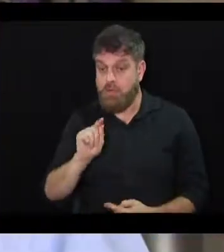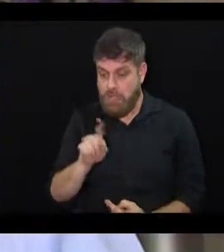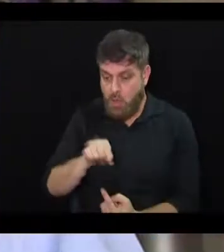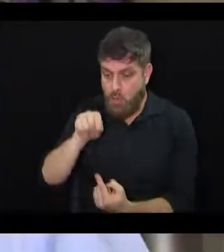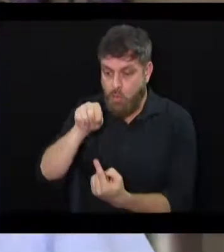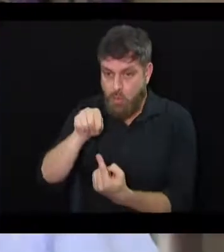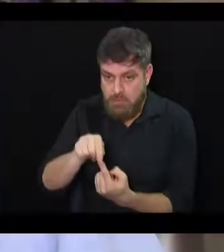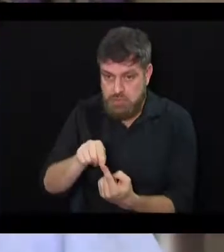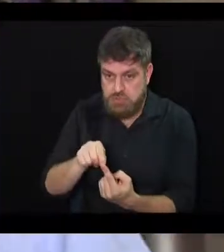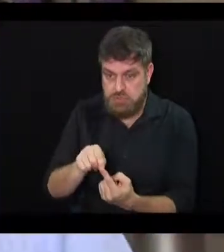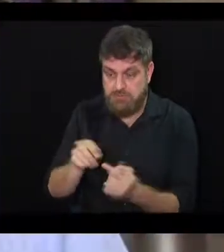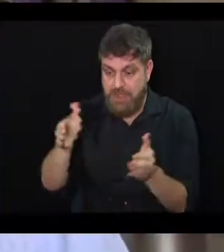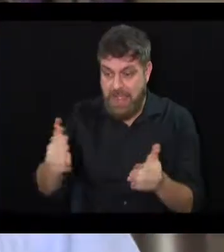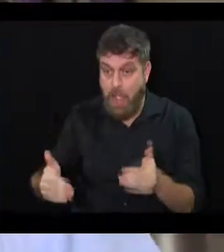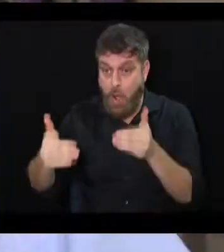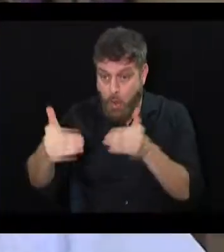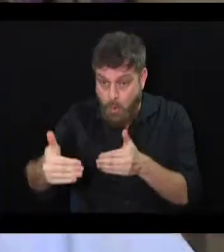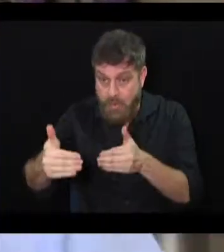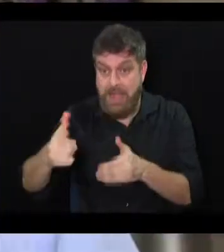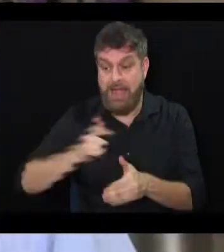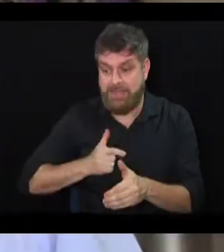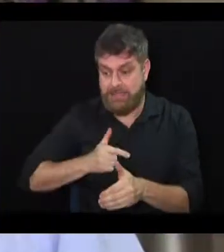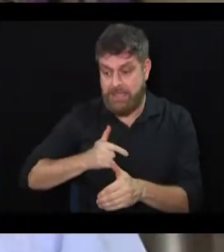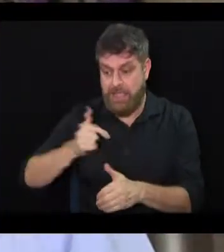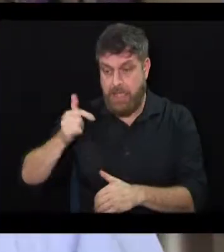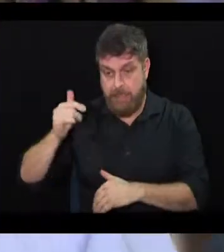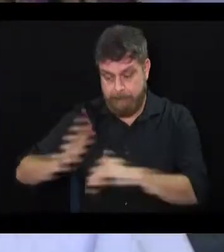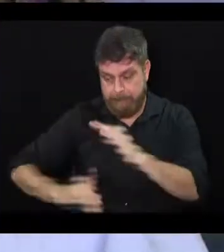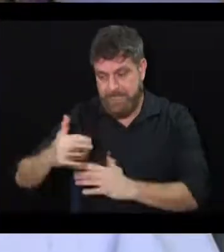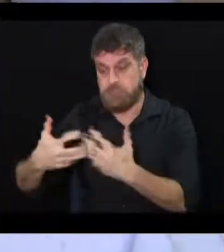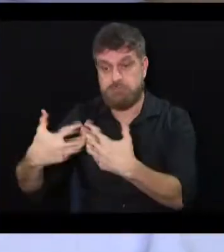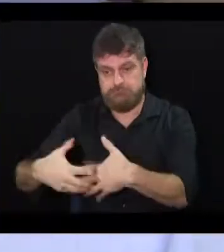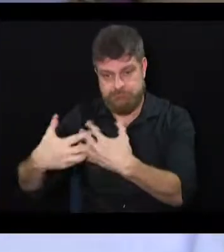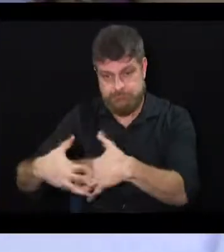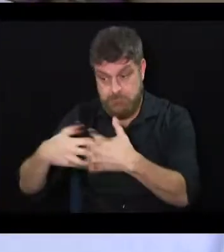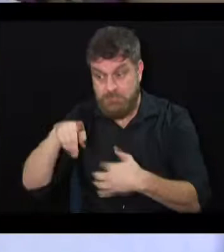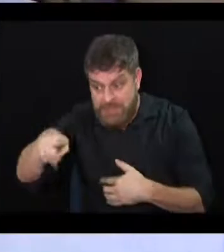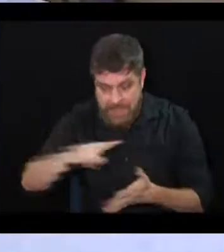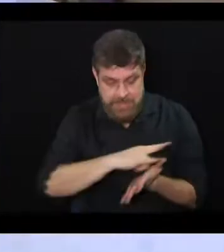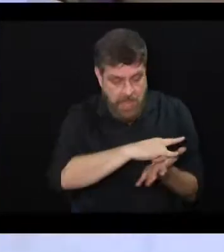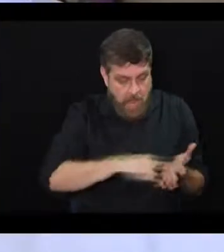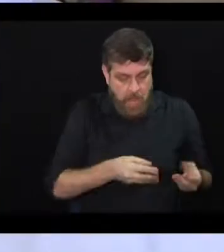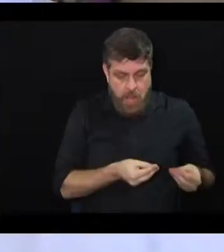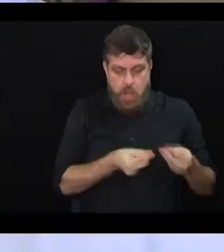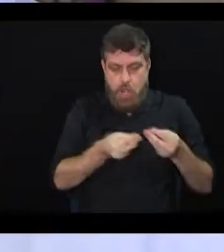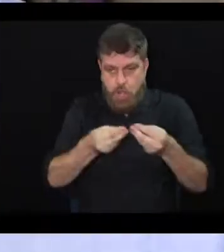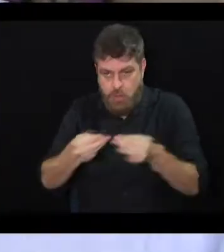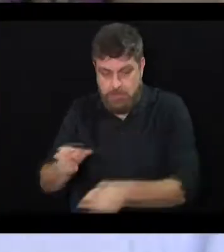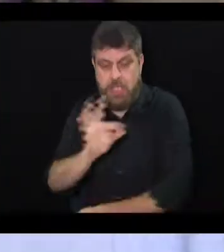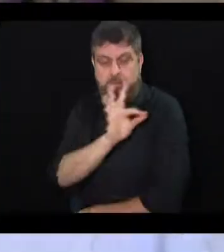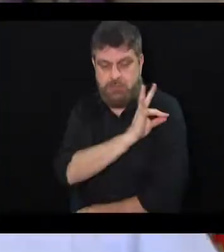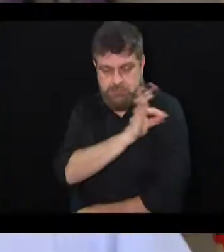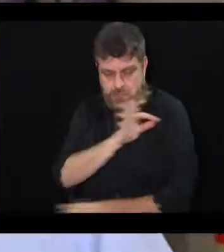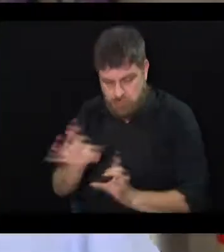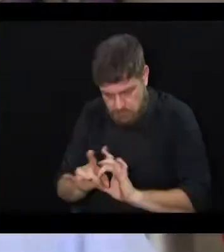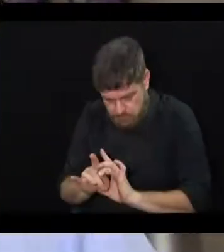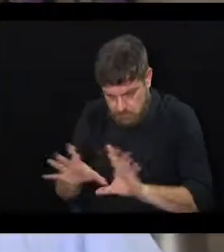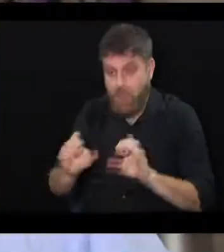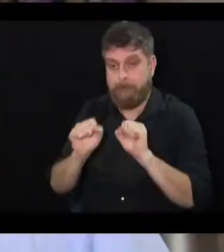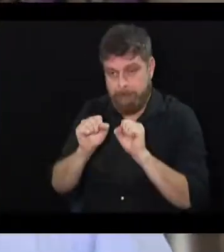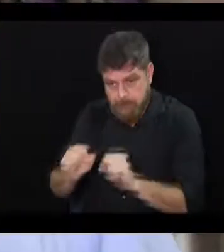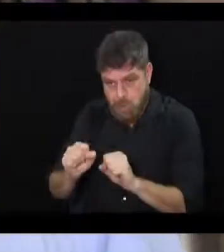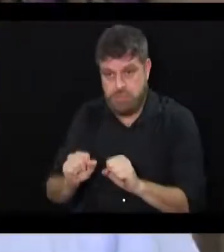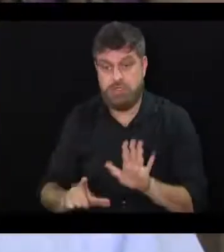com relação aos espaços onde essa atividade profissional vai ser exercida. E a